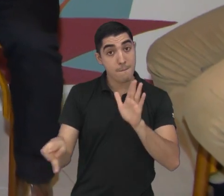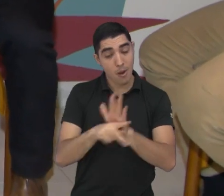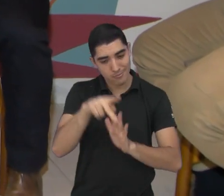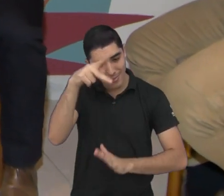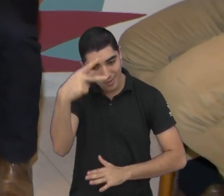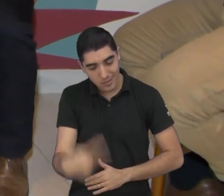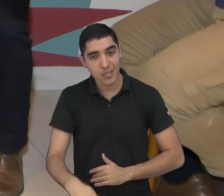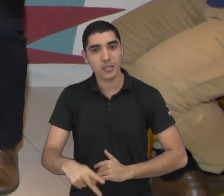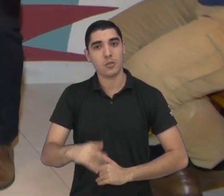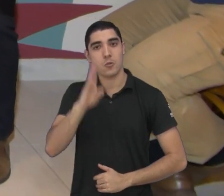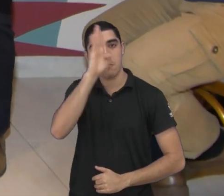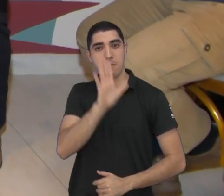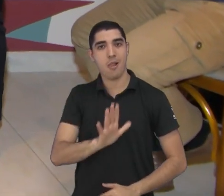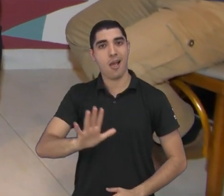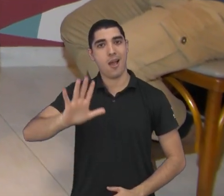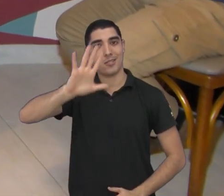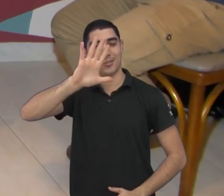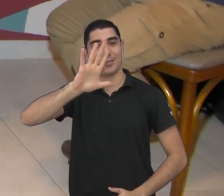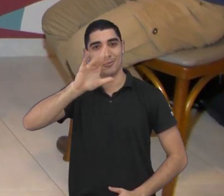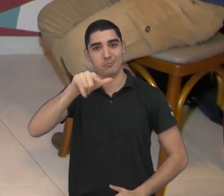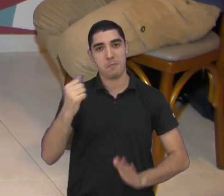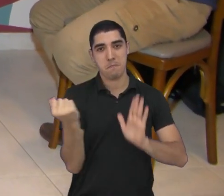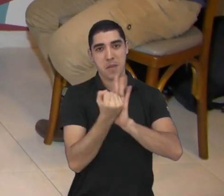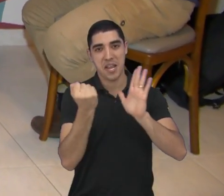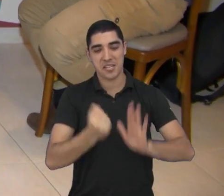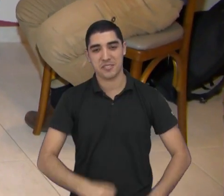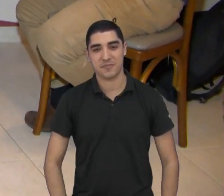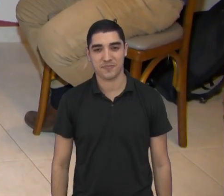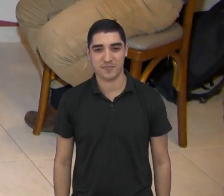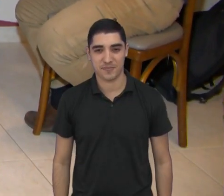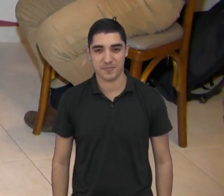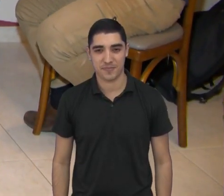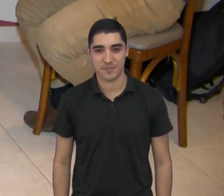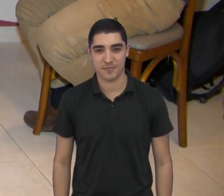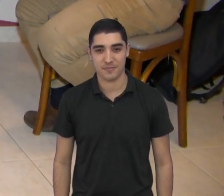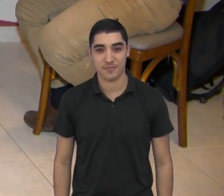considerado patrimônio cultural do nosso país.